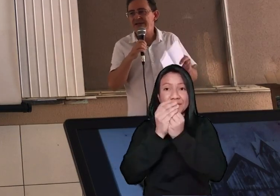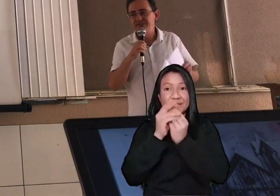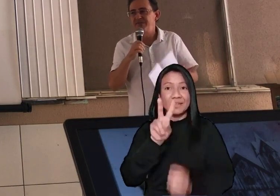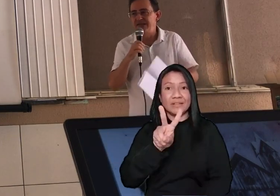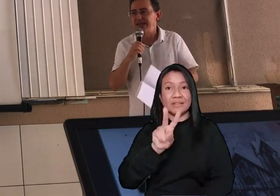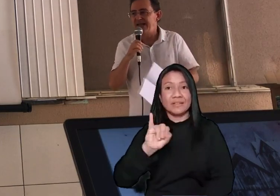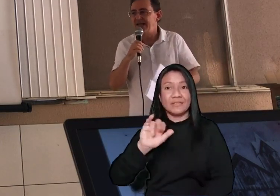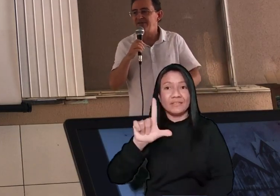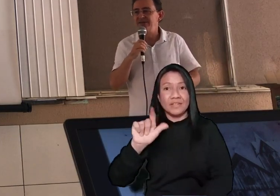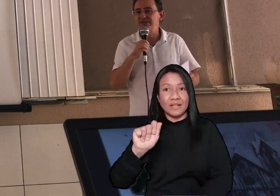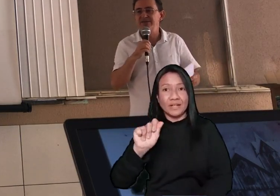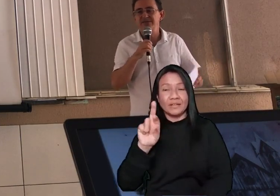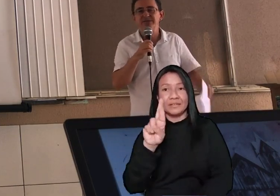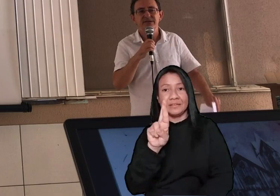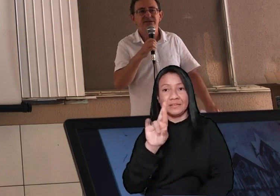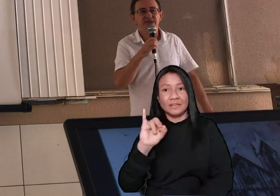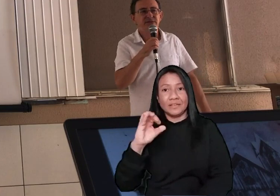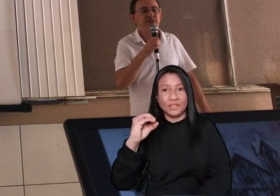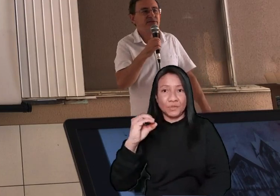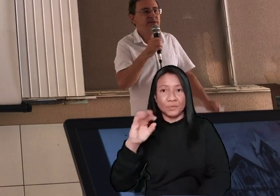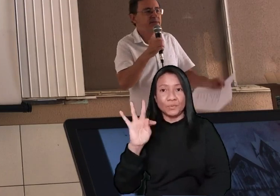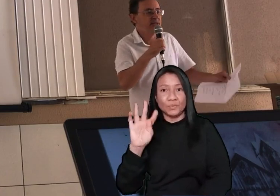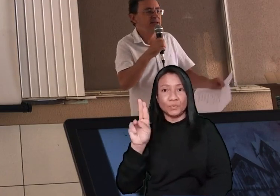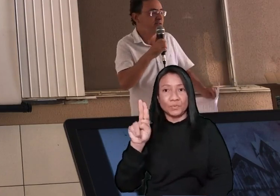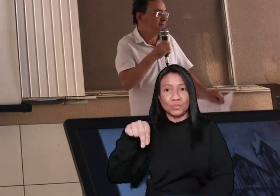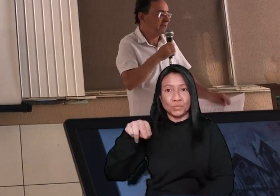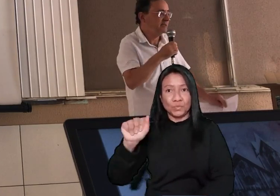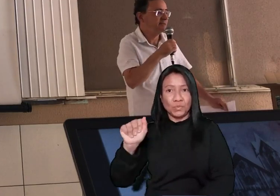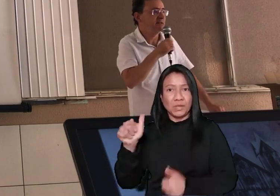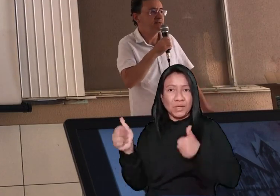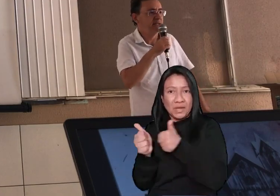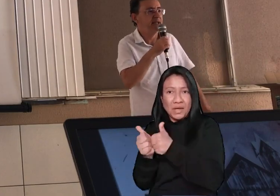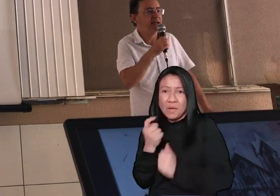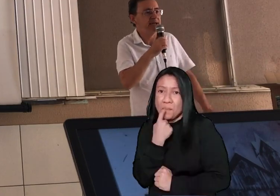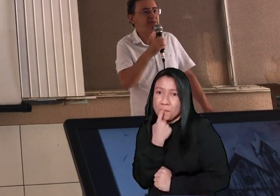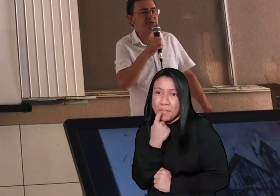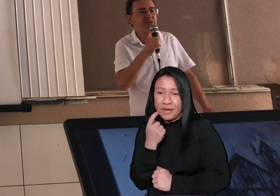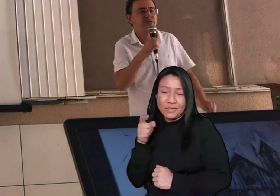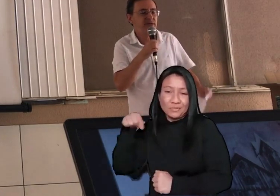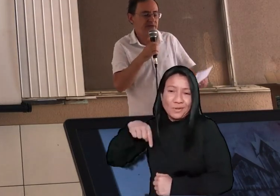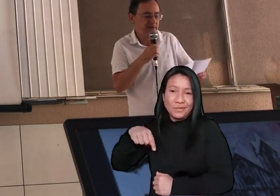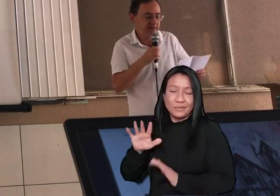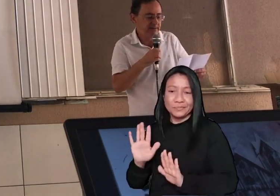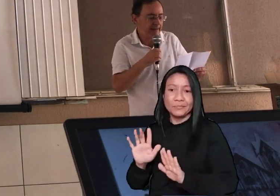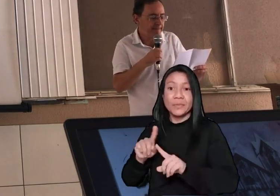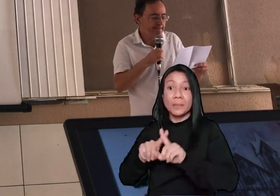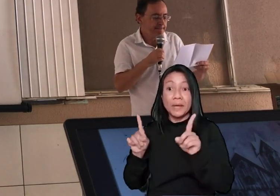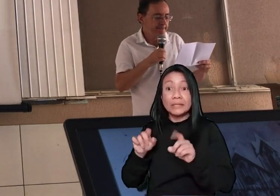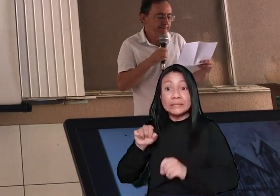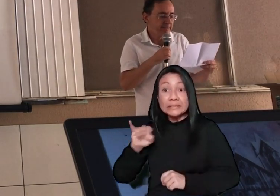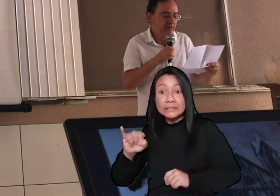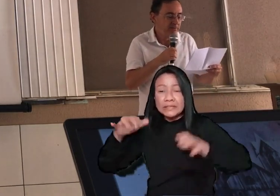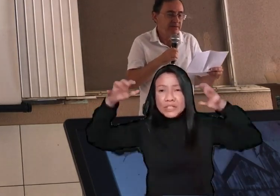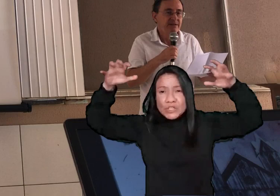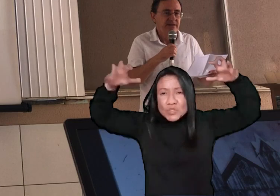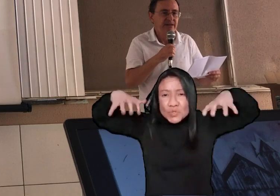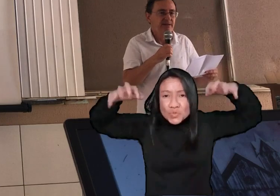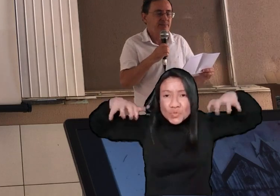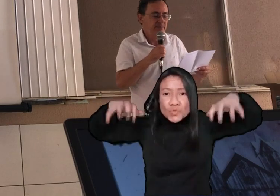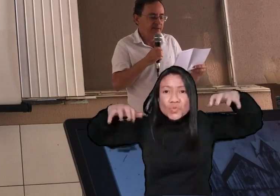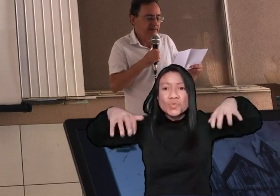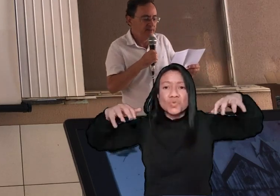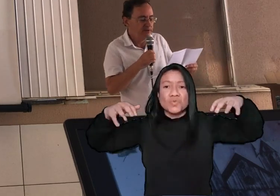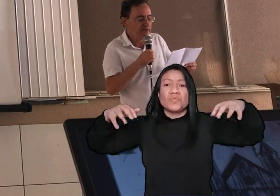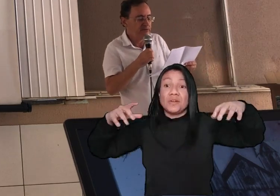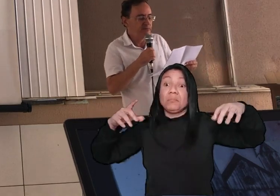solão, ele encarava um desafio, já tem relatos disso no livro, tá? Então,